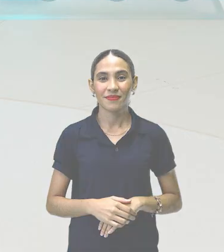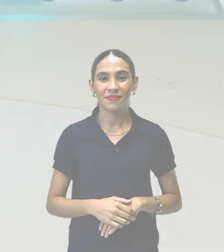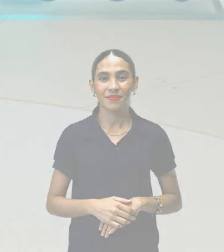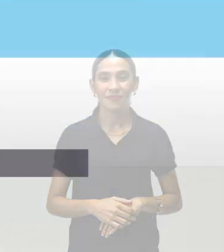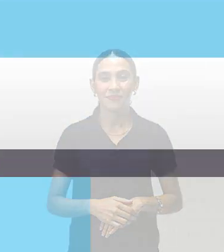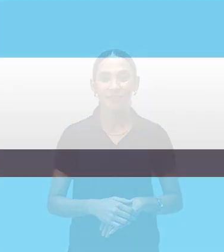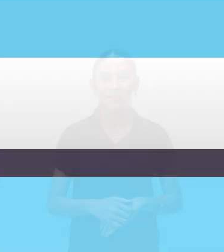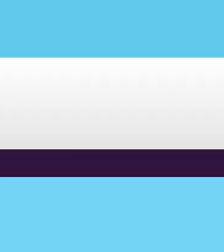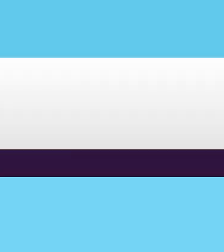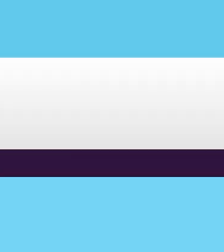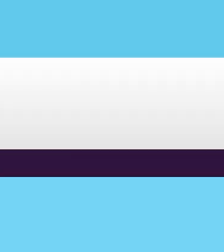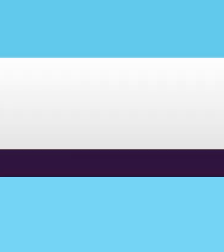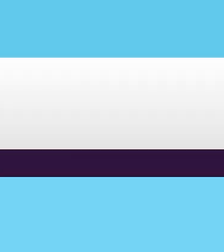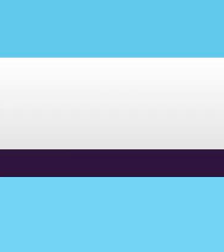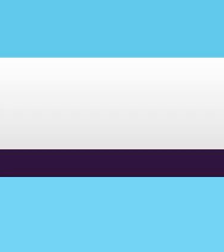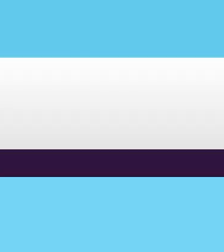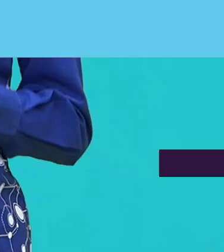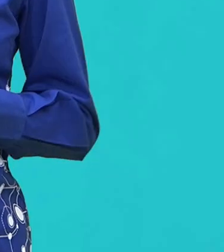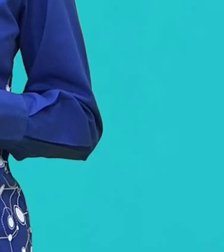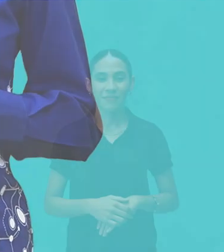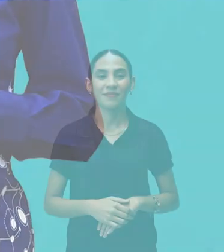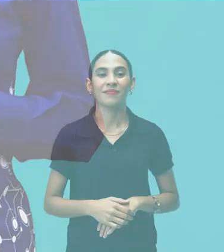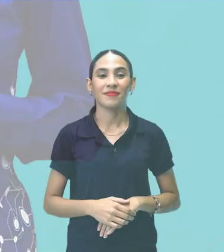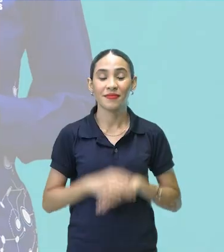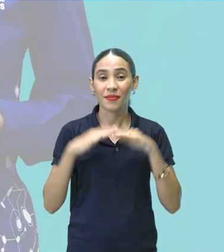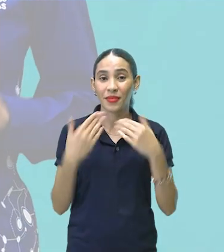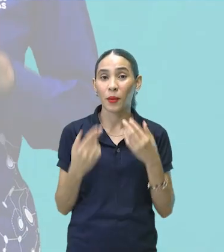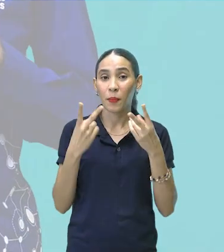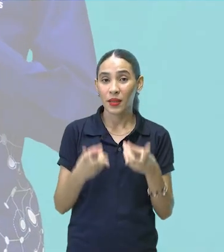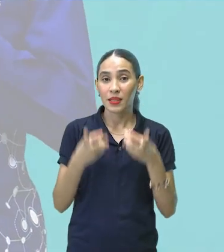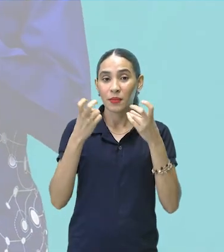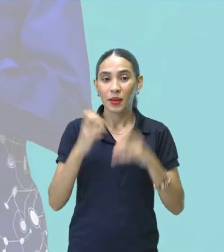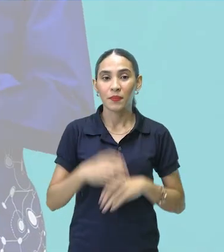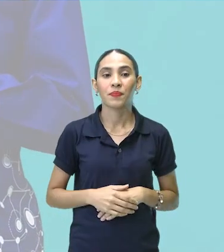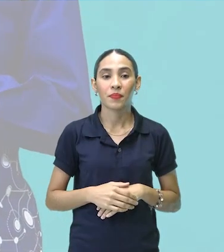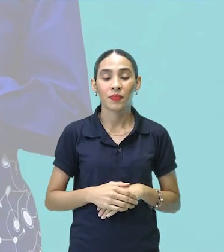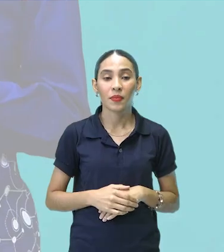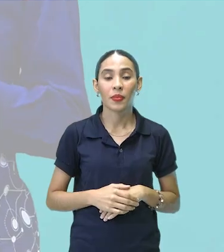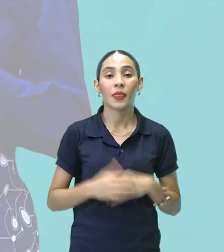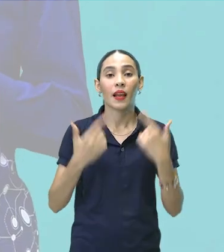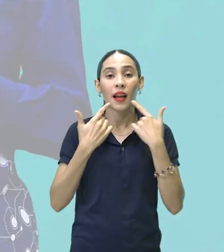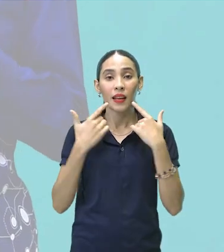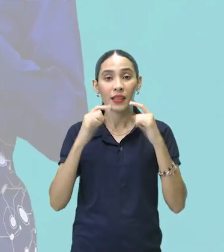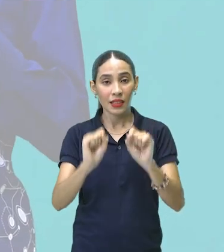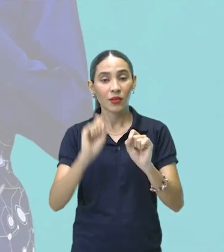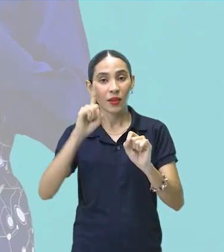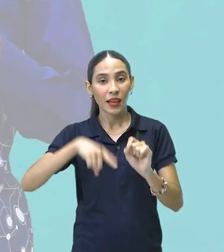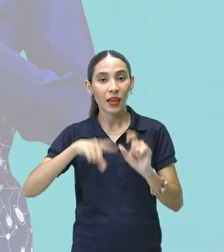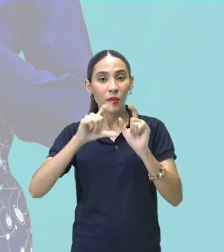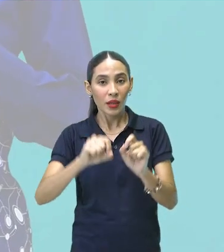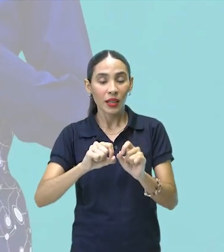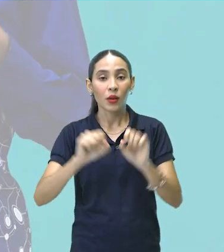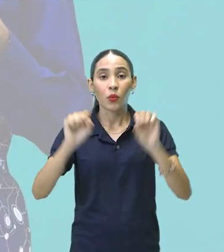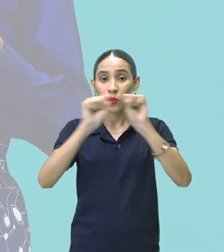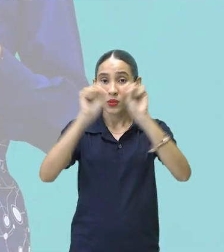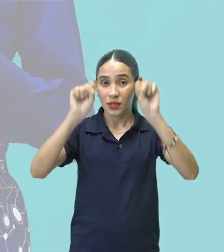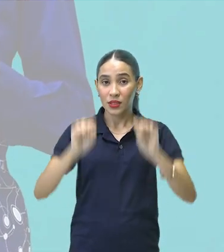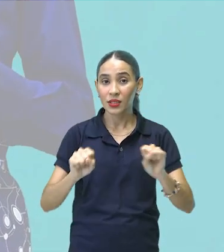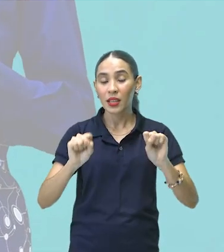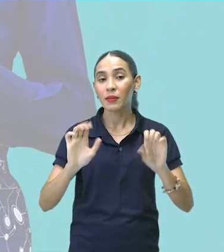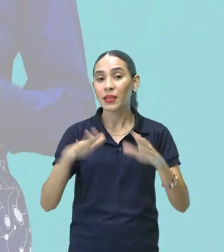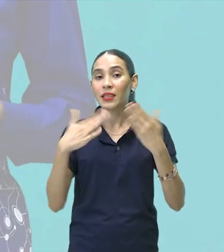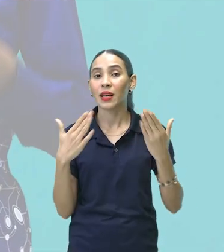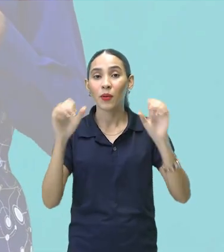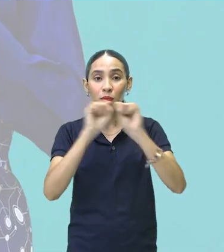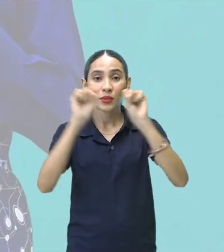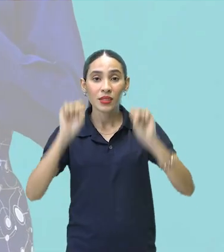vamos perceber. Vamos perceber que a língua, ela é um sistema. E esse sistema,